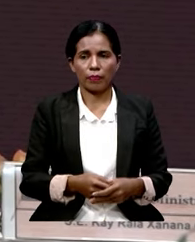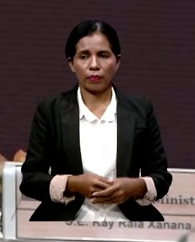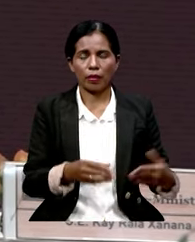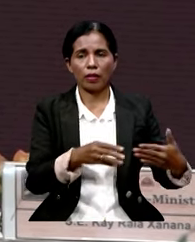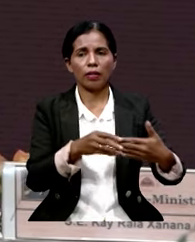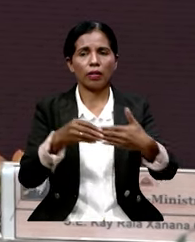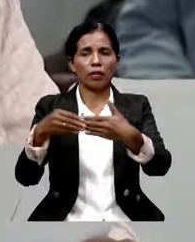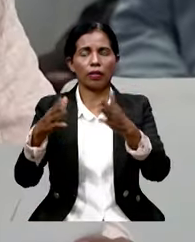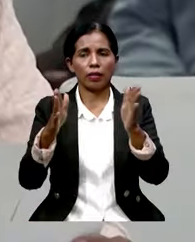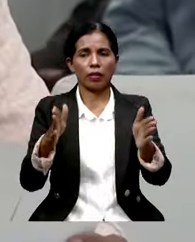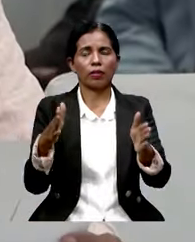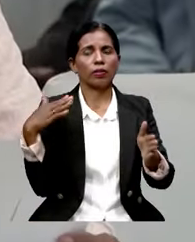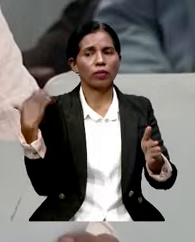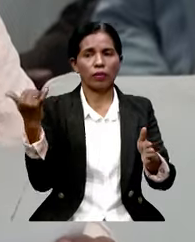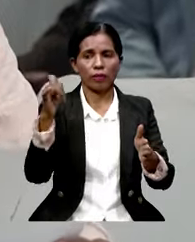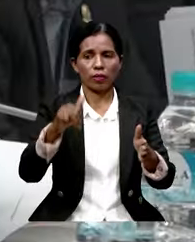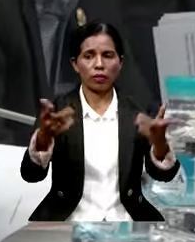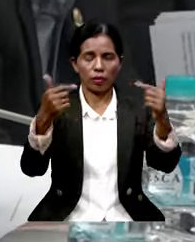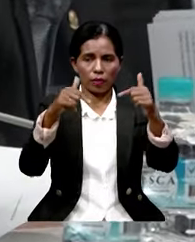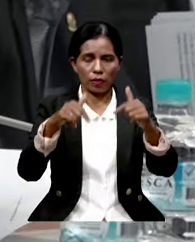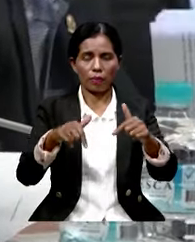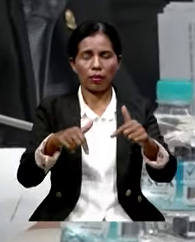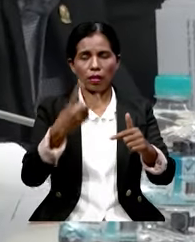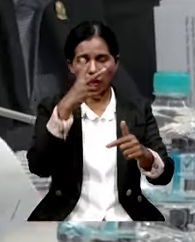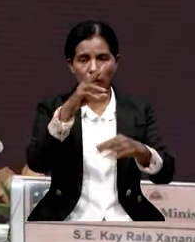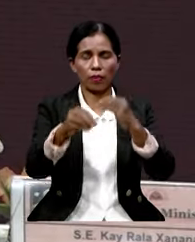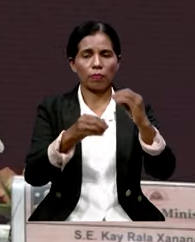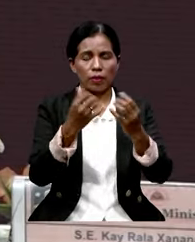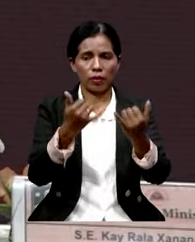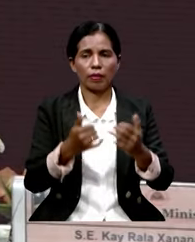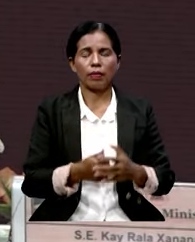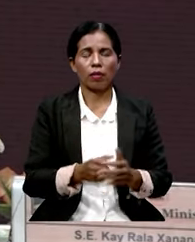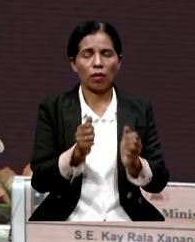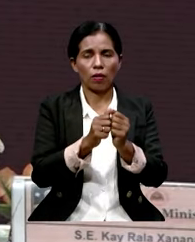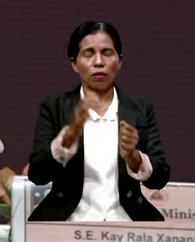liderança jovens sendo vencer mais caro, vai de né? Boa noite.